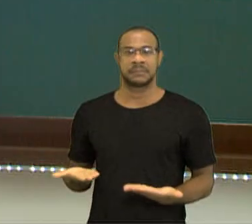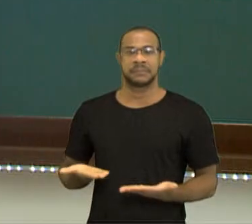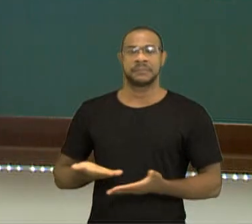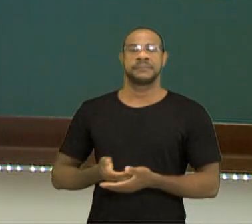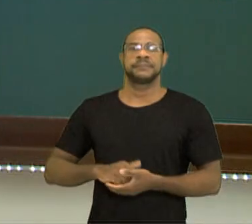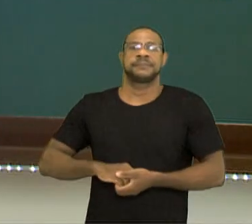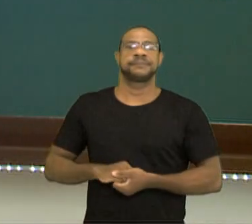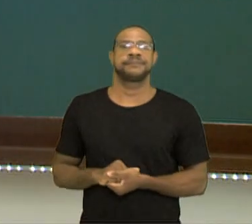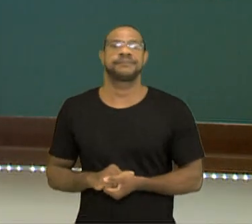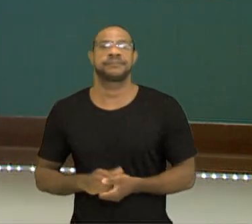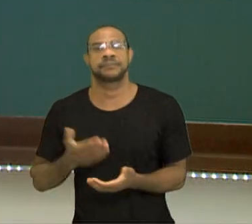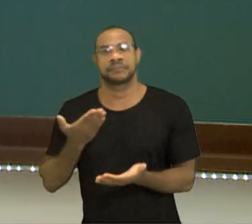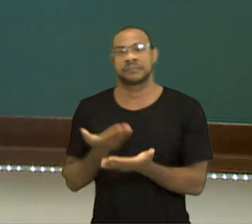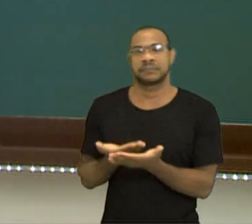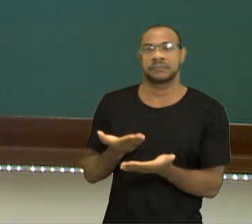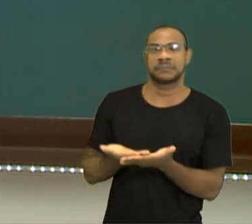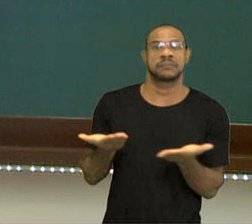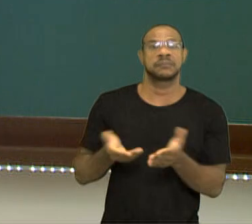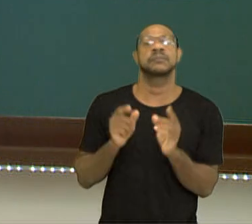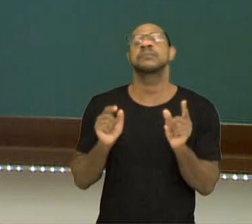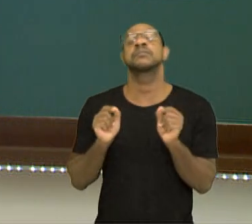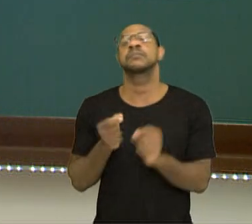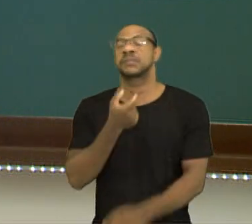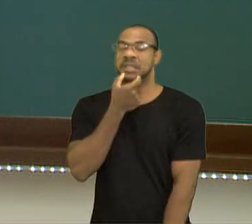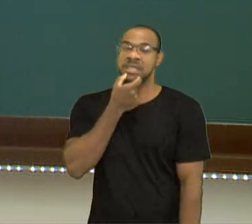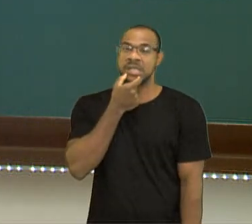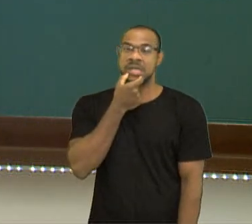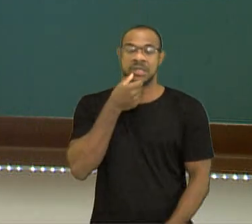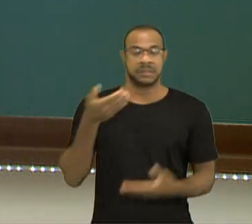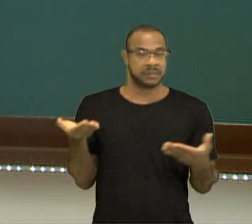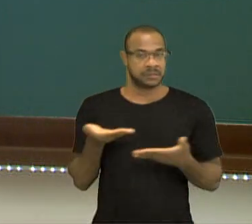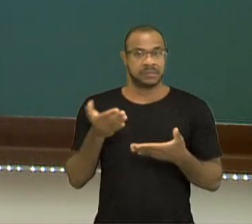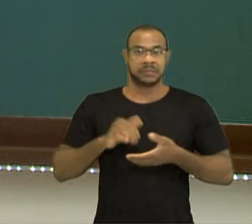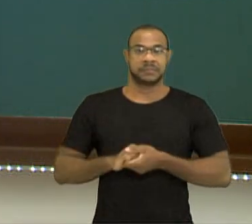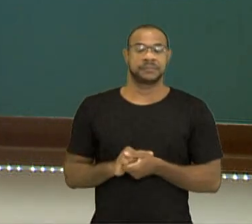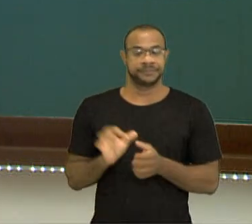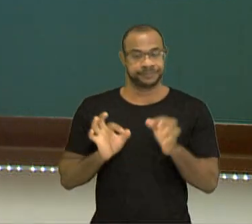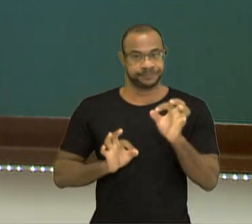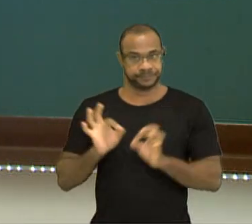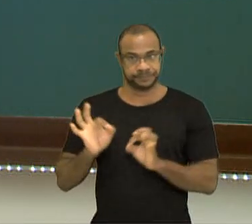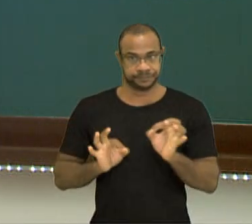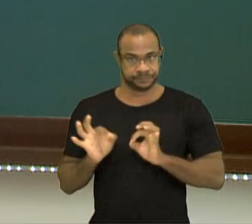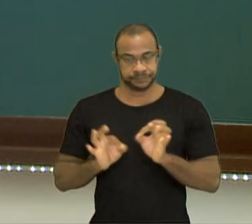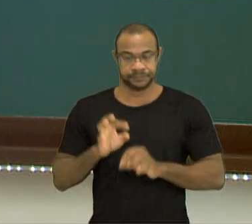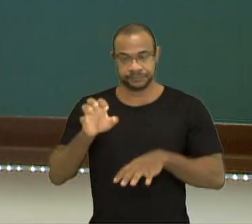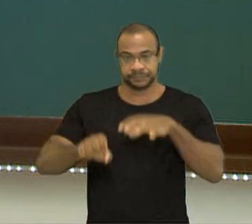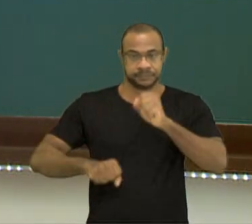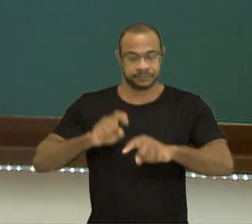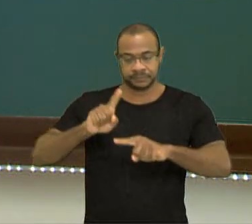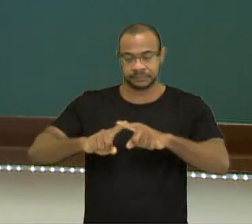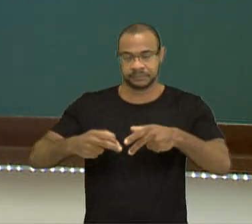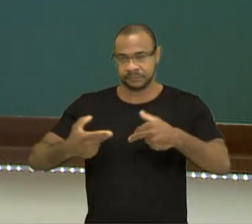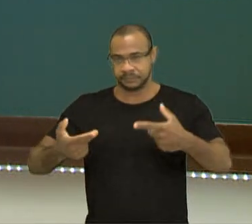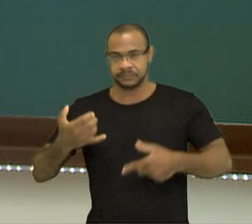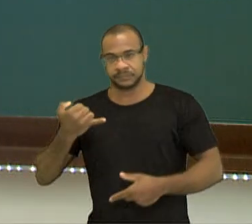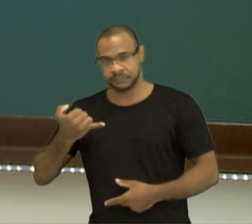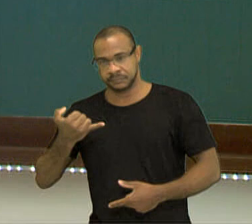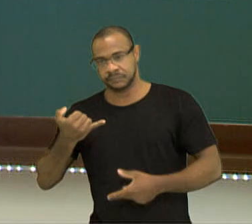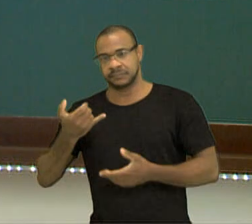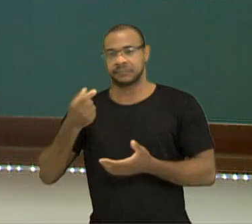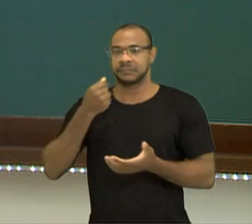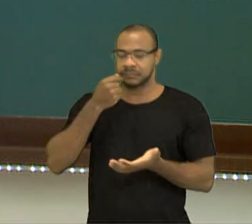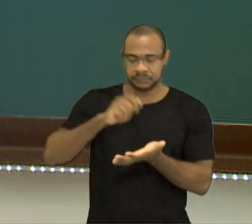our English class. Bora iniciar aqui a nossa aula de inglês, ok? Então se organizem aí, peguem todo o seu material, sentem em algum